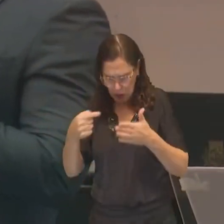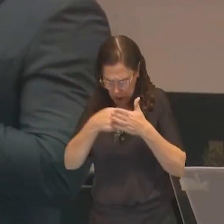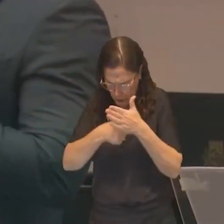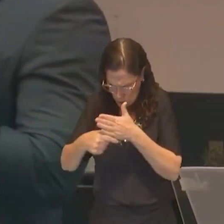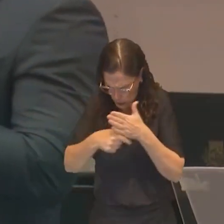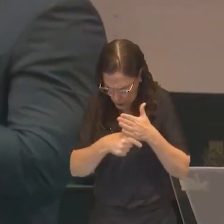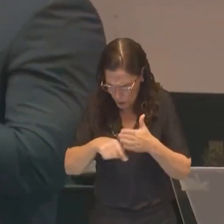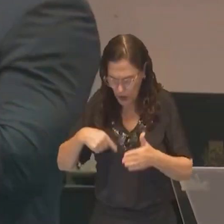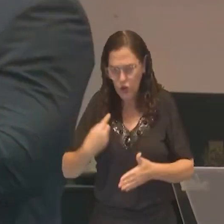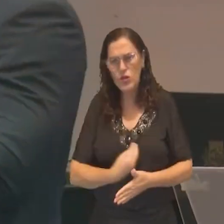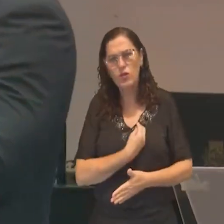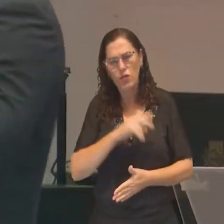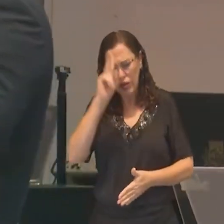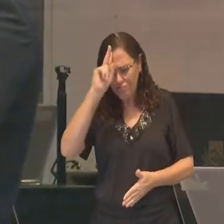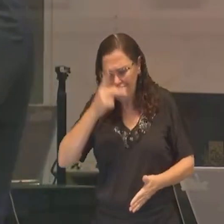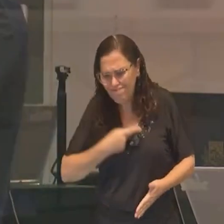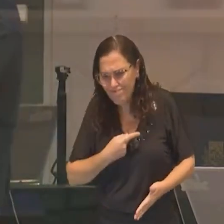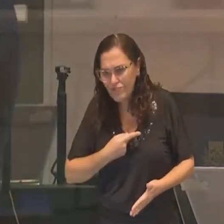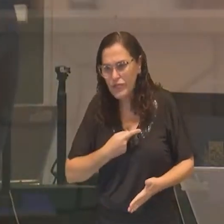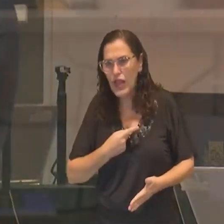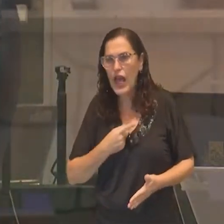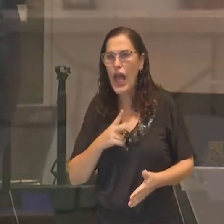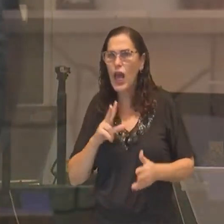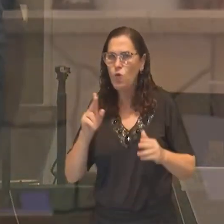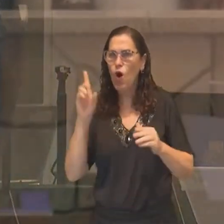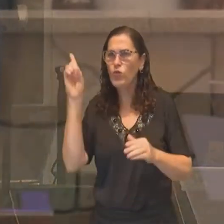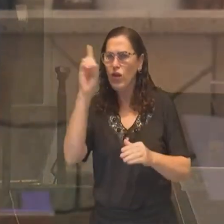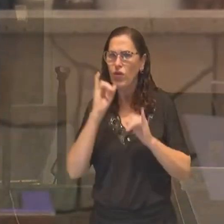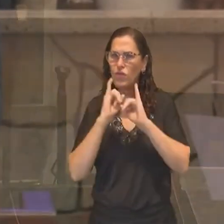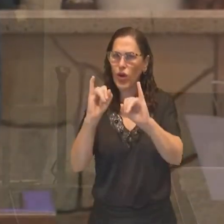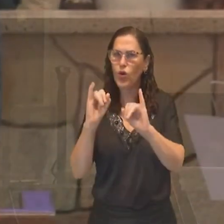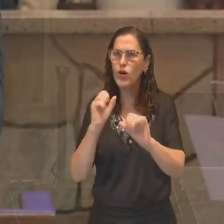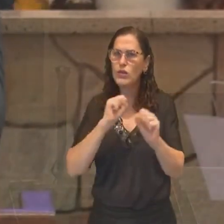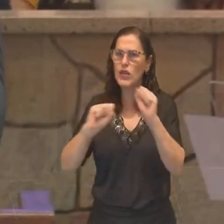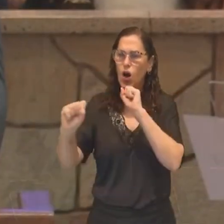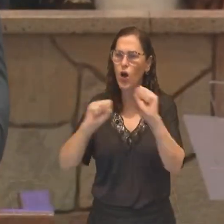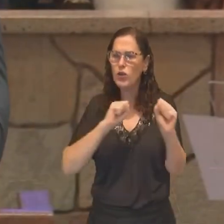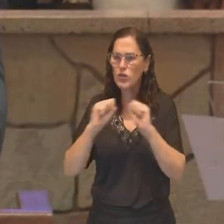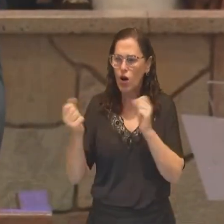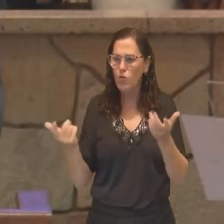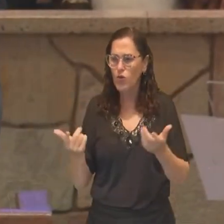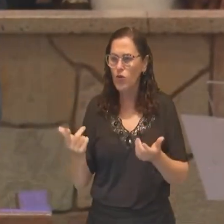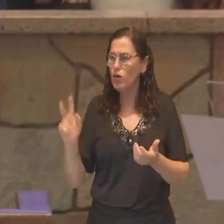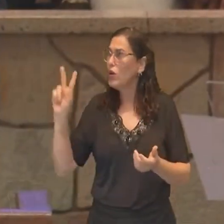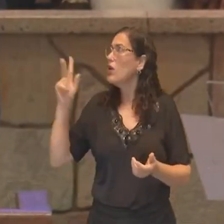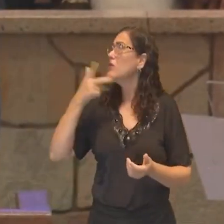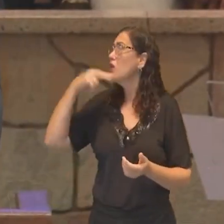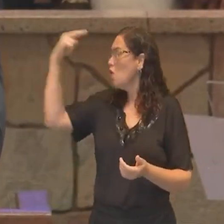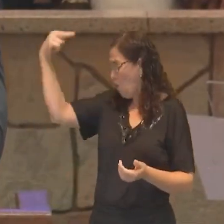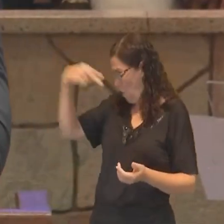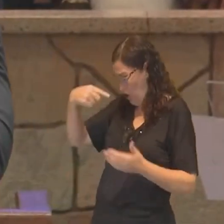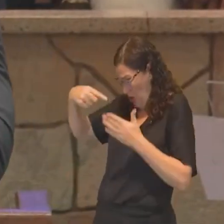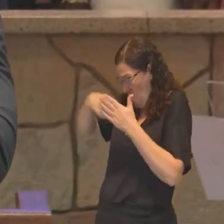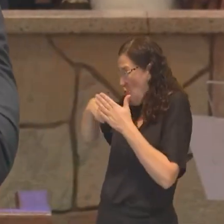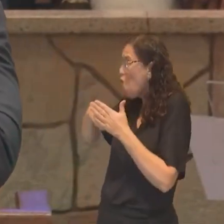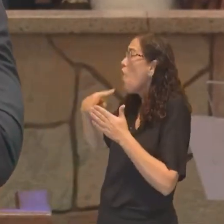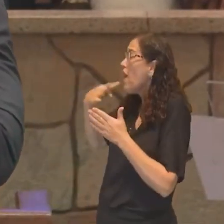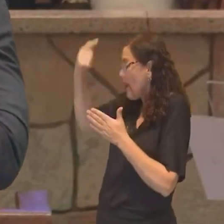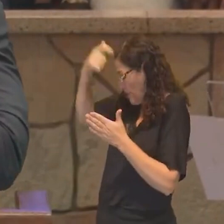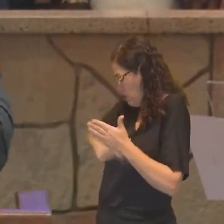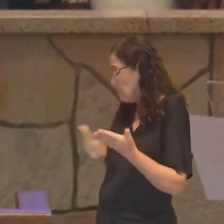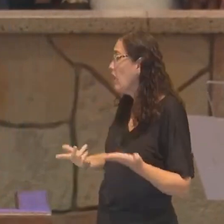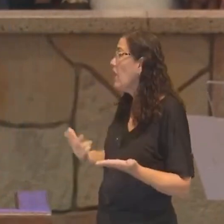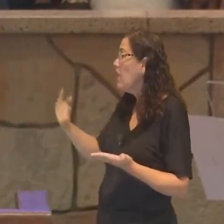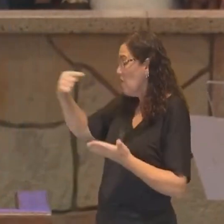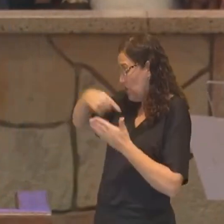vida. Como diz Davi no Salmo 139, Senhor, olha para mim, sonda-me, conhece-me,